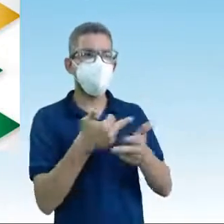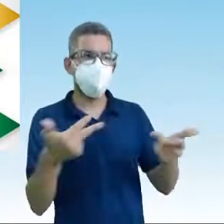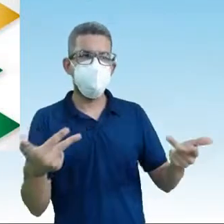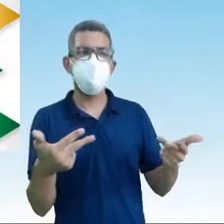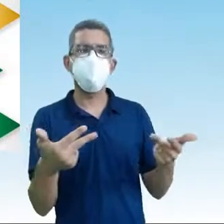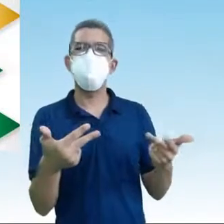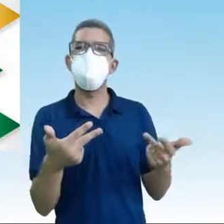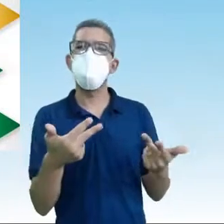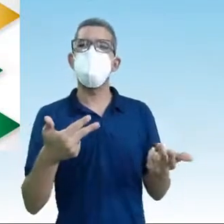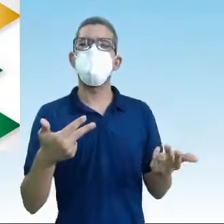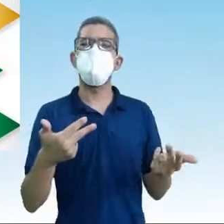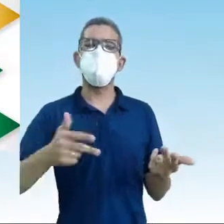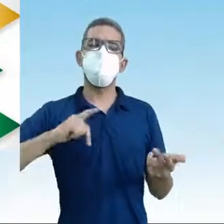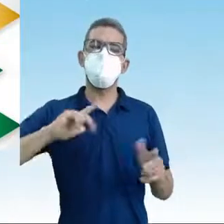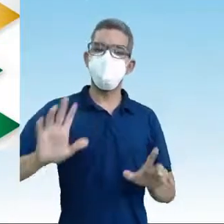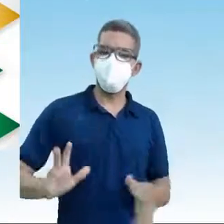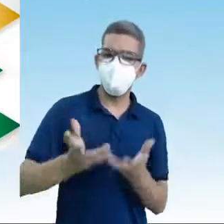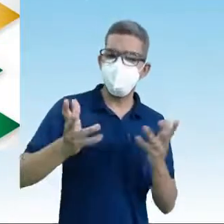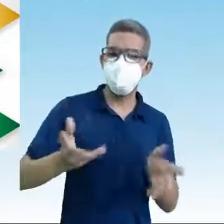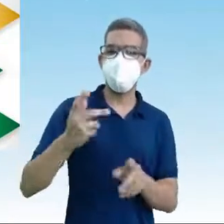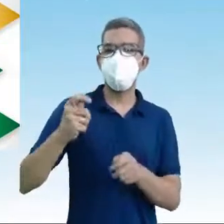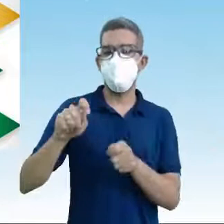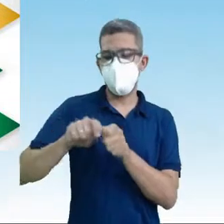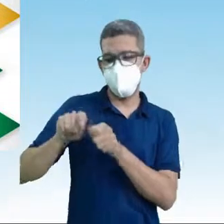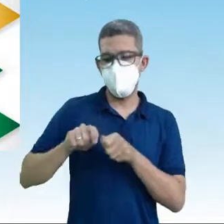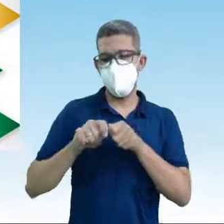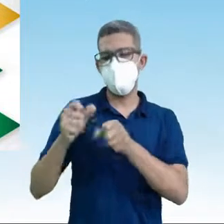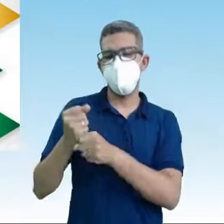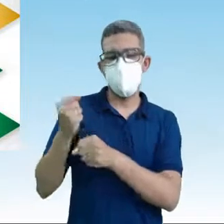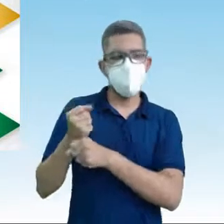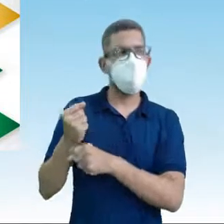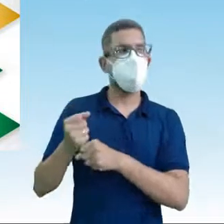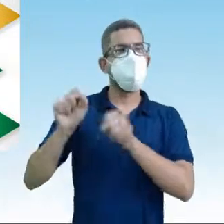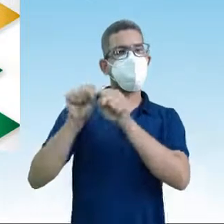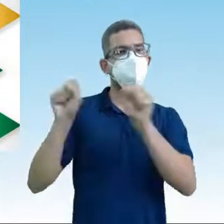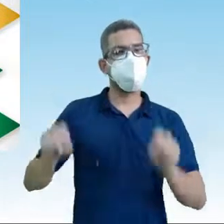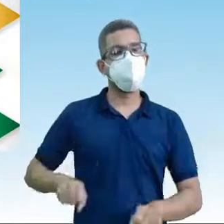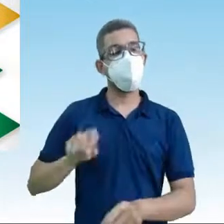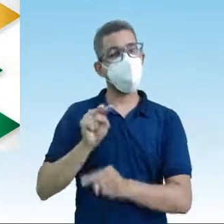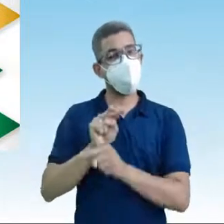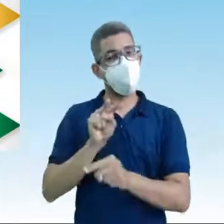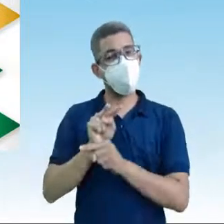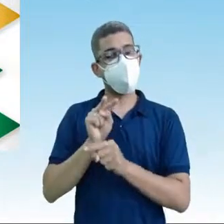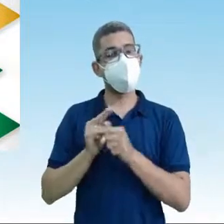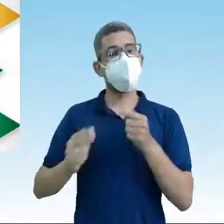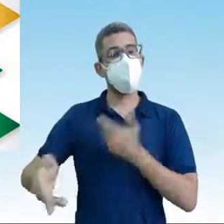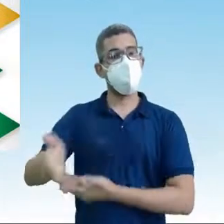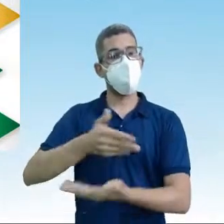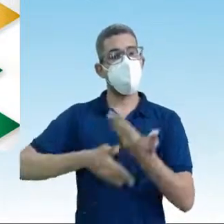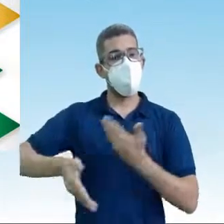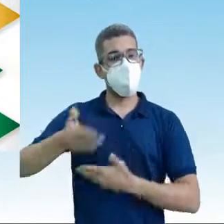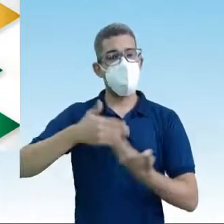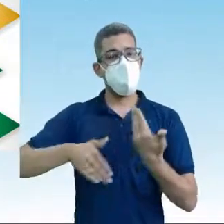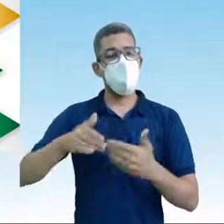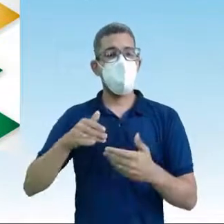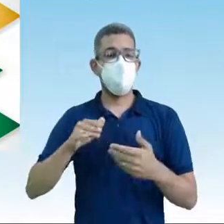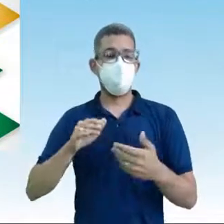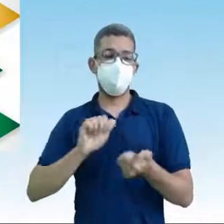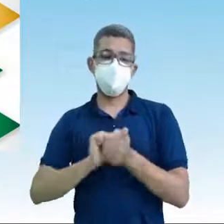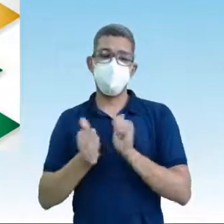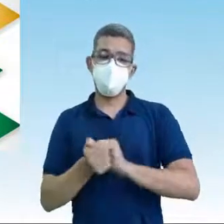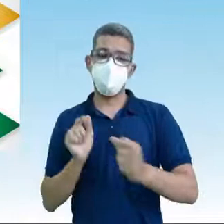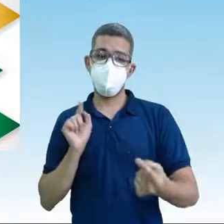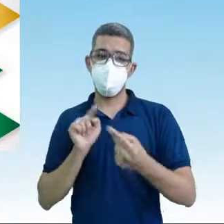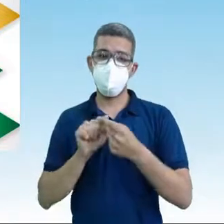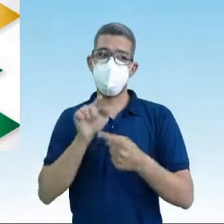ferramentas, contribuindo para a construção de um sistema de proteção integral e adequado para